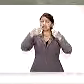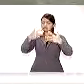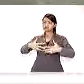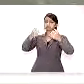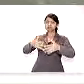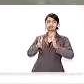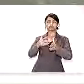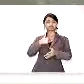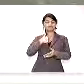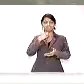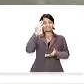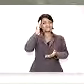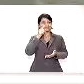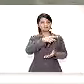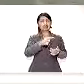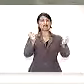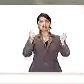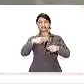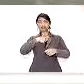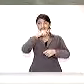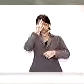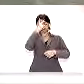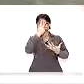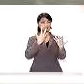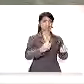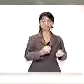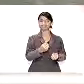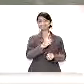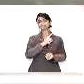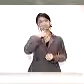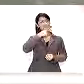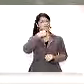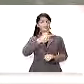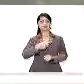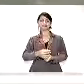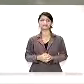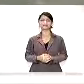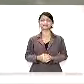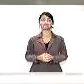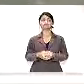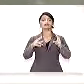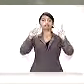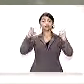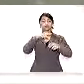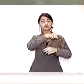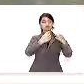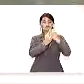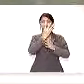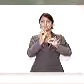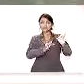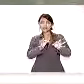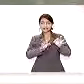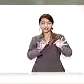entendo que não foram suficientes para dirimir as irregularidades apontadas quanto à questão da elaboração do projeto